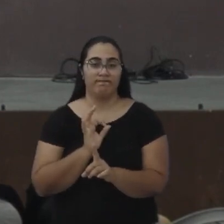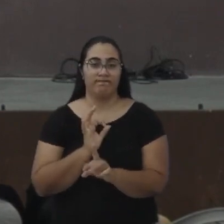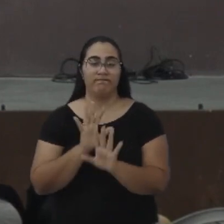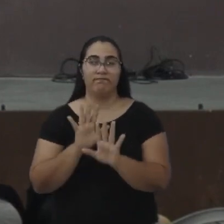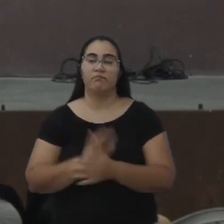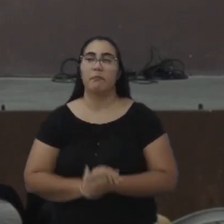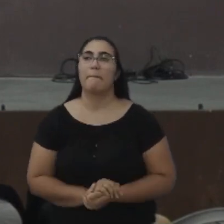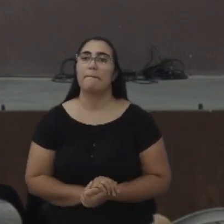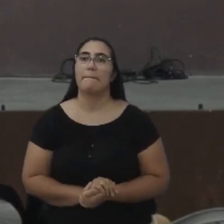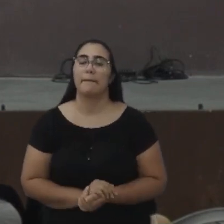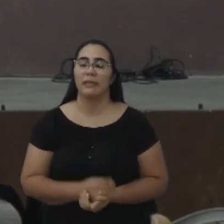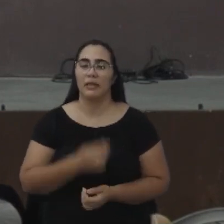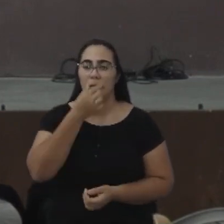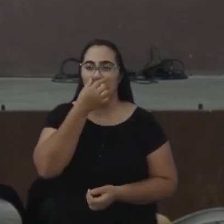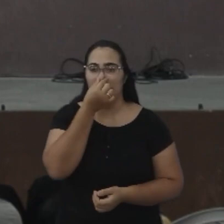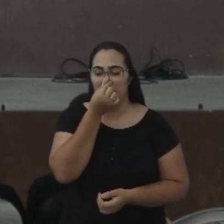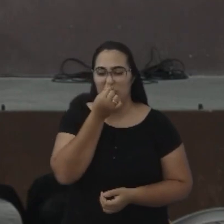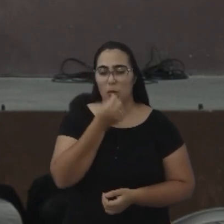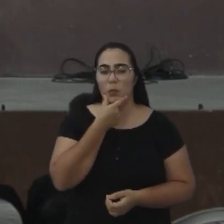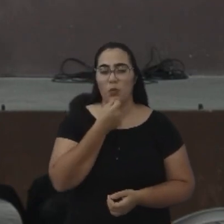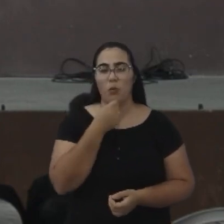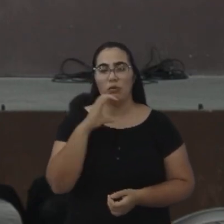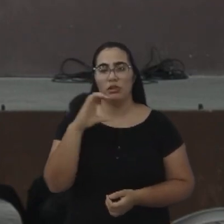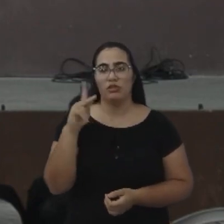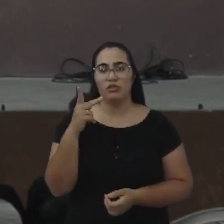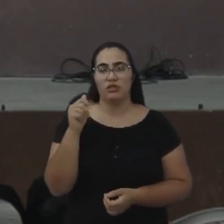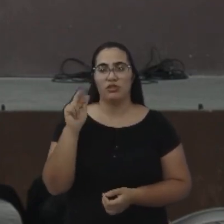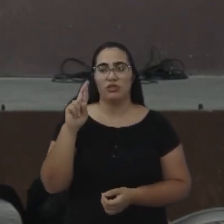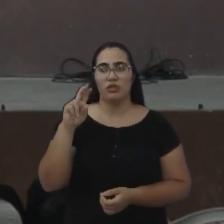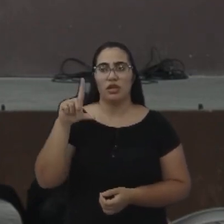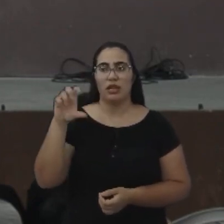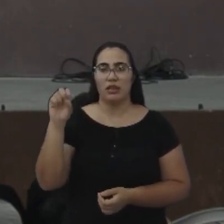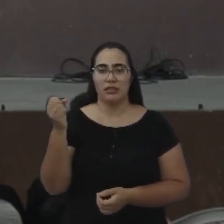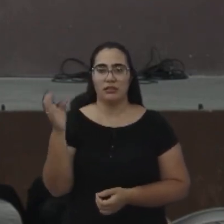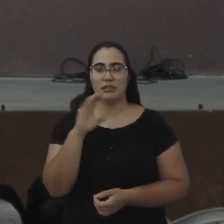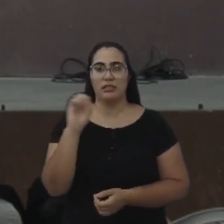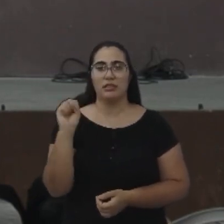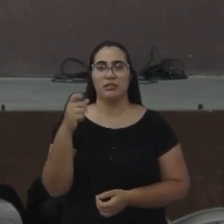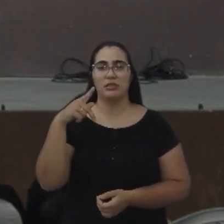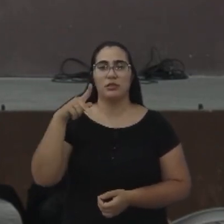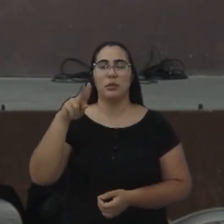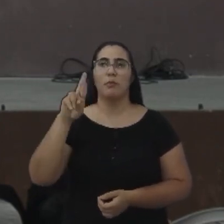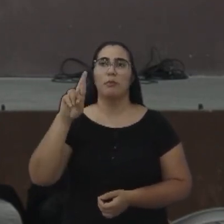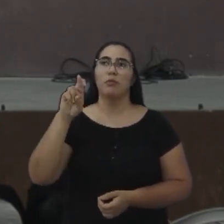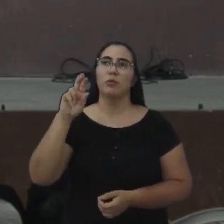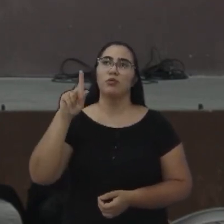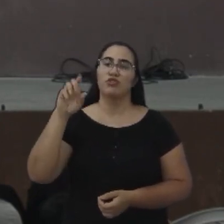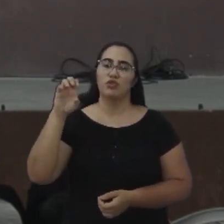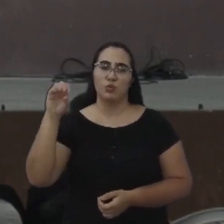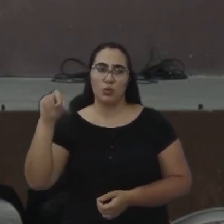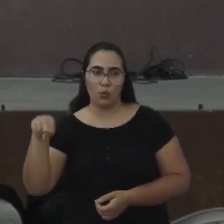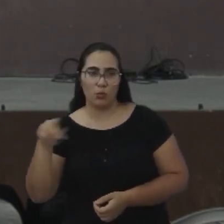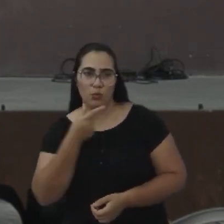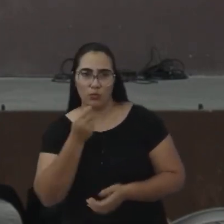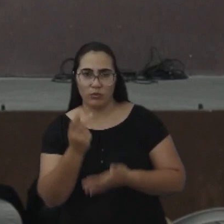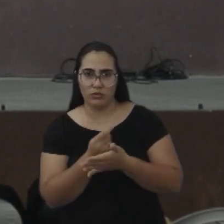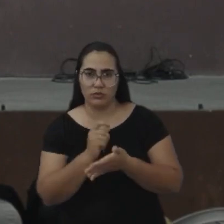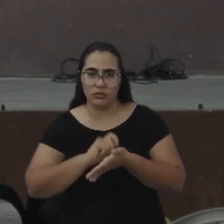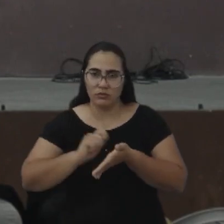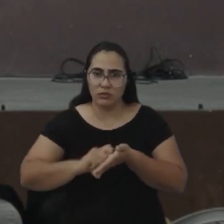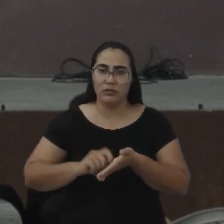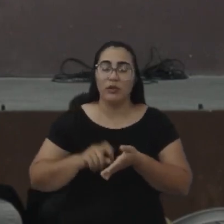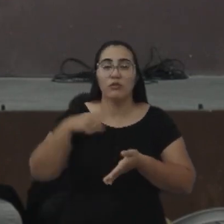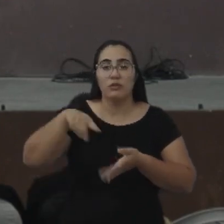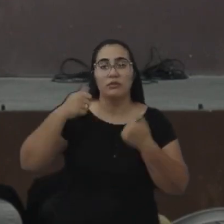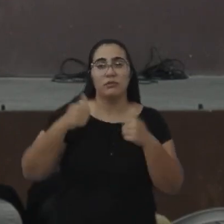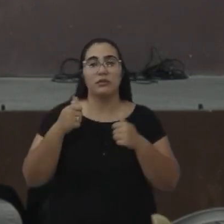Interessante que Charles Spurgeon, ele tem uma frase bem conhecida que ele diz assim: Deus disse, sejam sal do mundo, mas